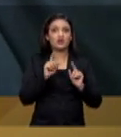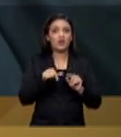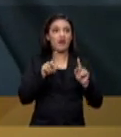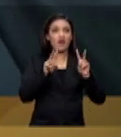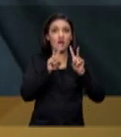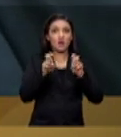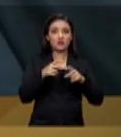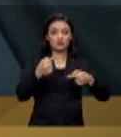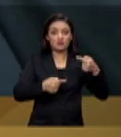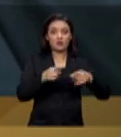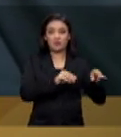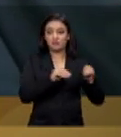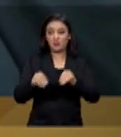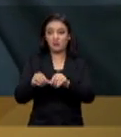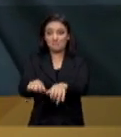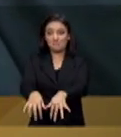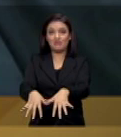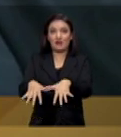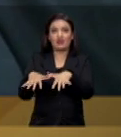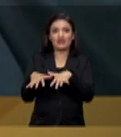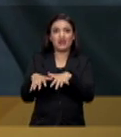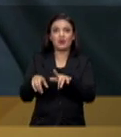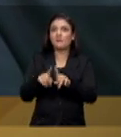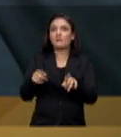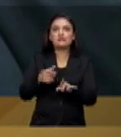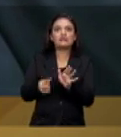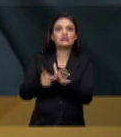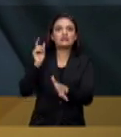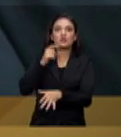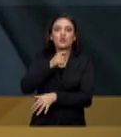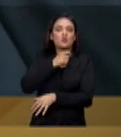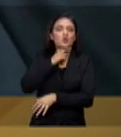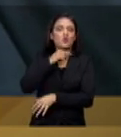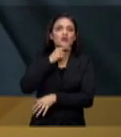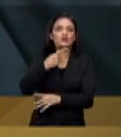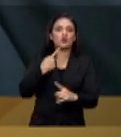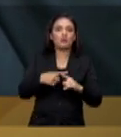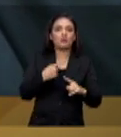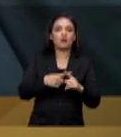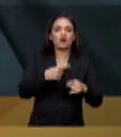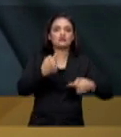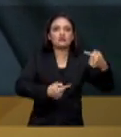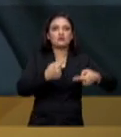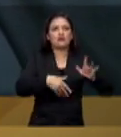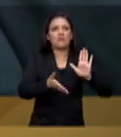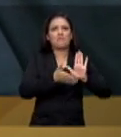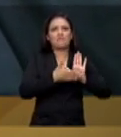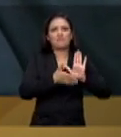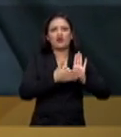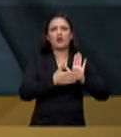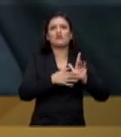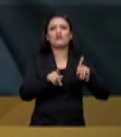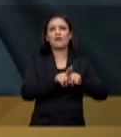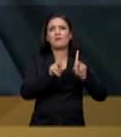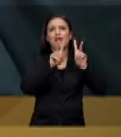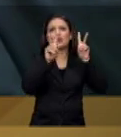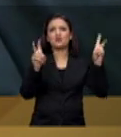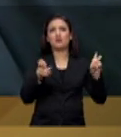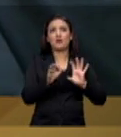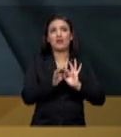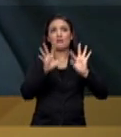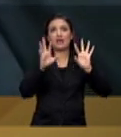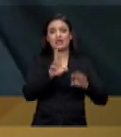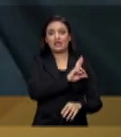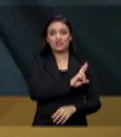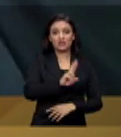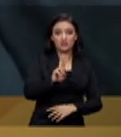foi possível naquele exato momento por conta da discussão da pauta naquele dia que envolvia, salvo engano, questões de liberdade religiosa,